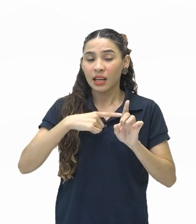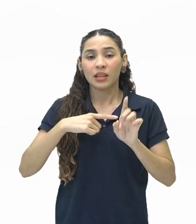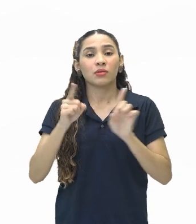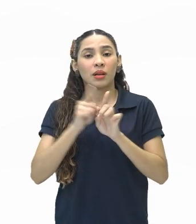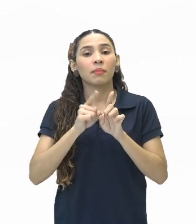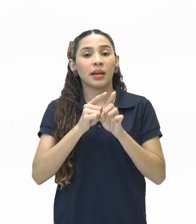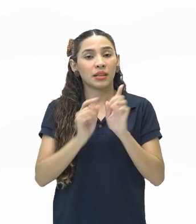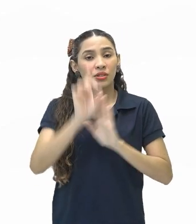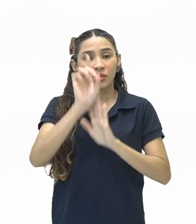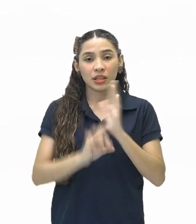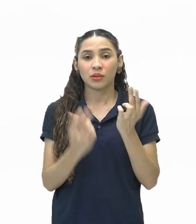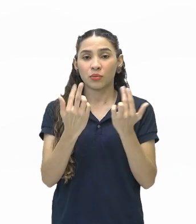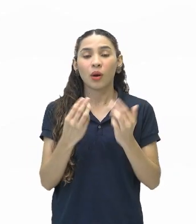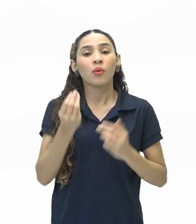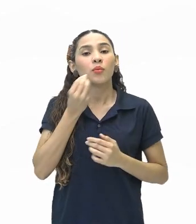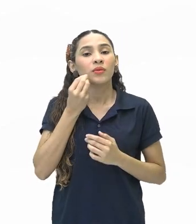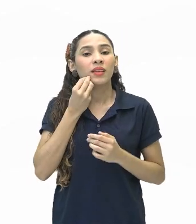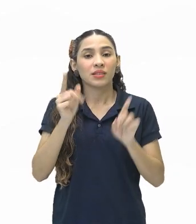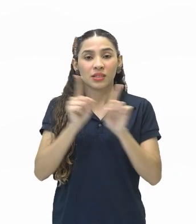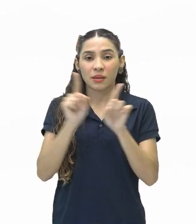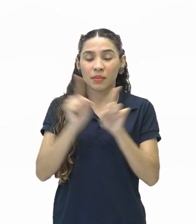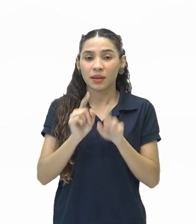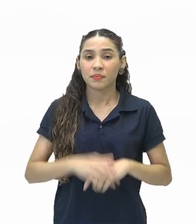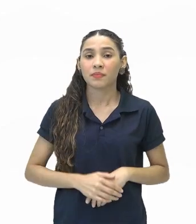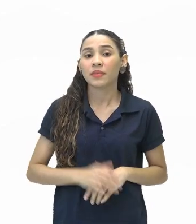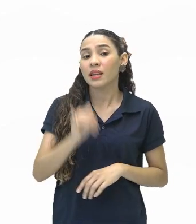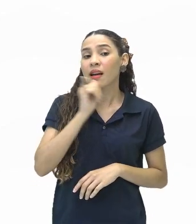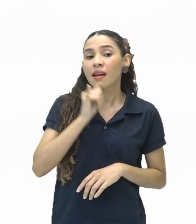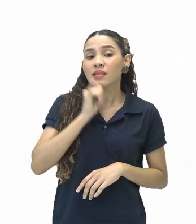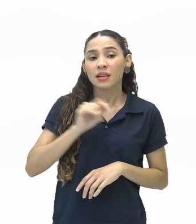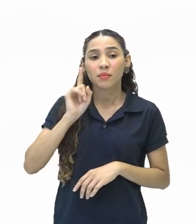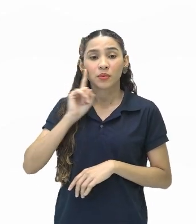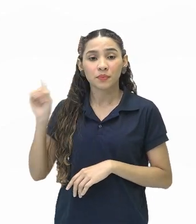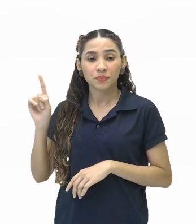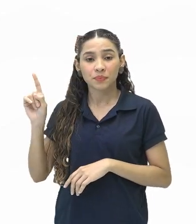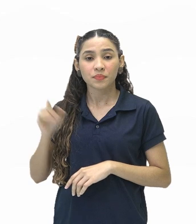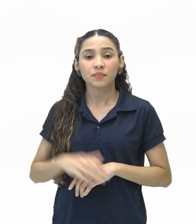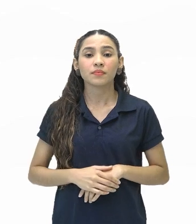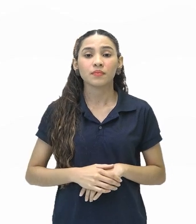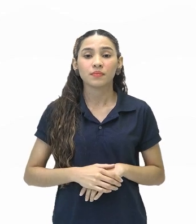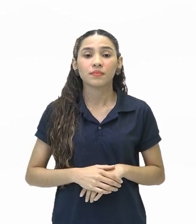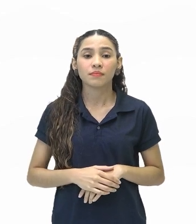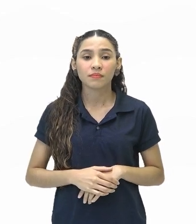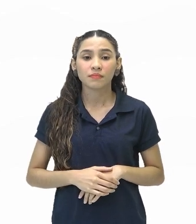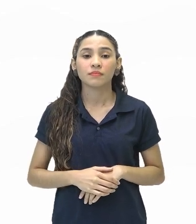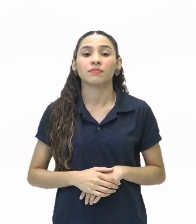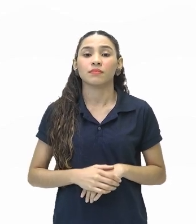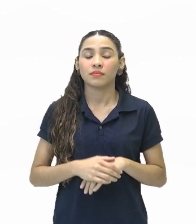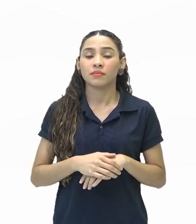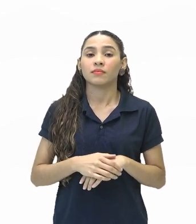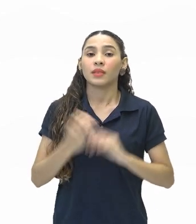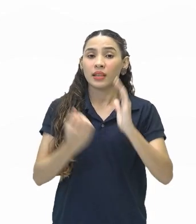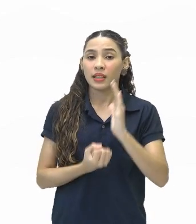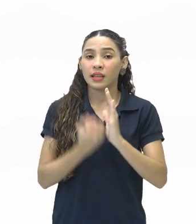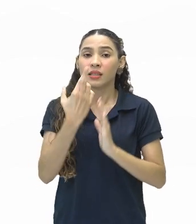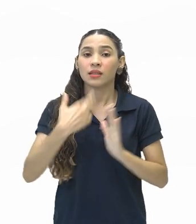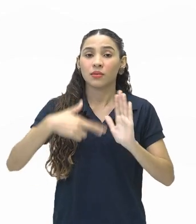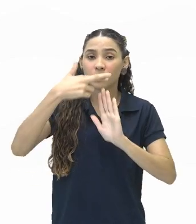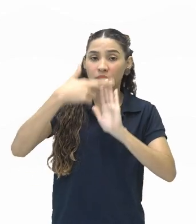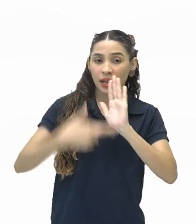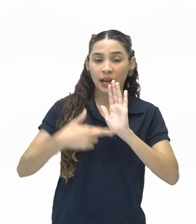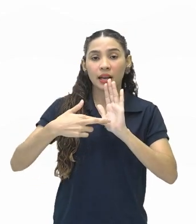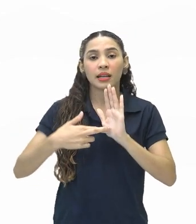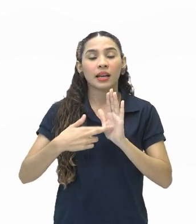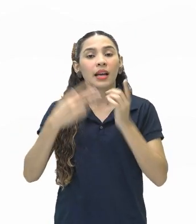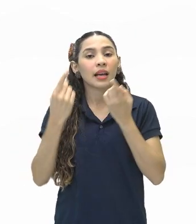mesmos direitos e oportunidades. Exemplos de políticas, professor, são a implementação de medidas